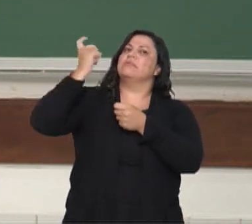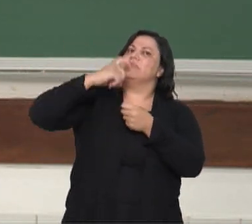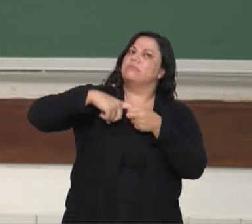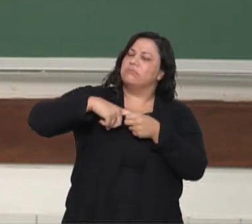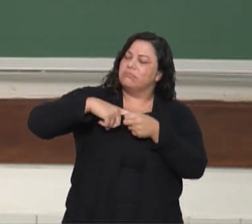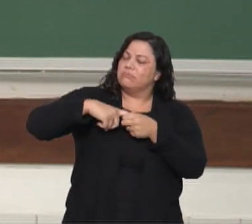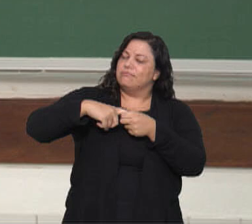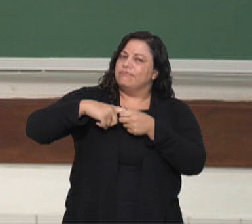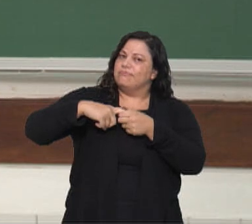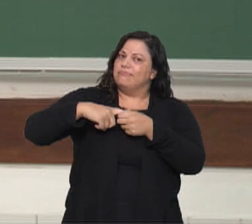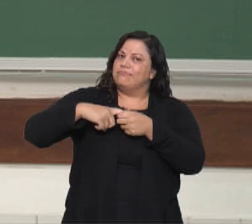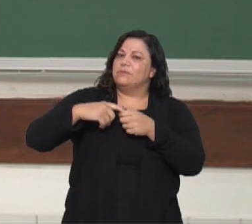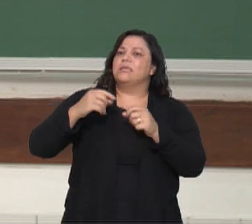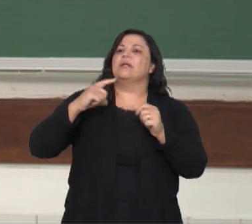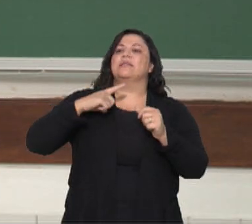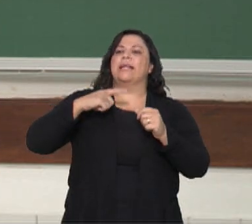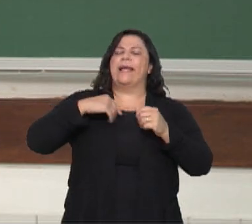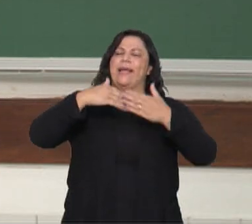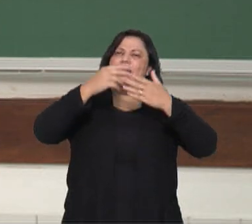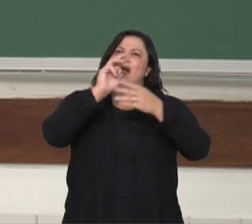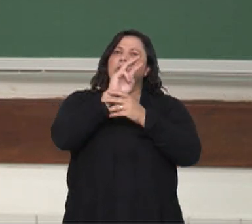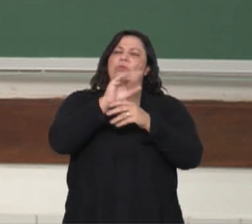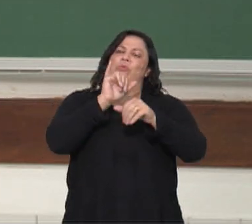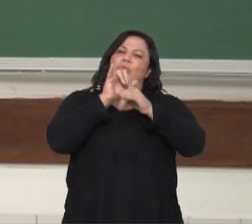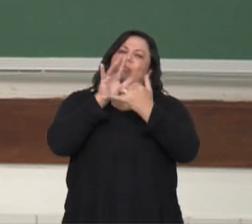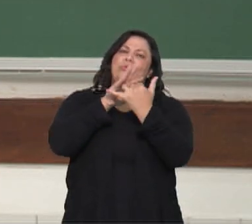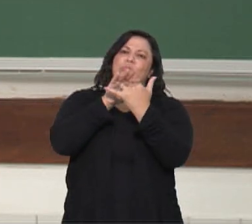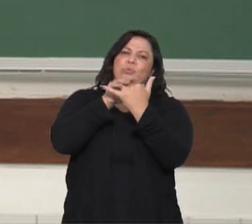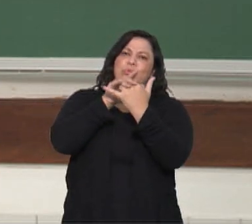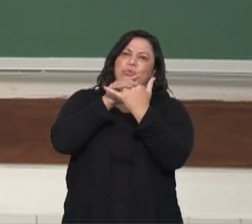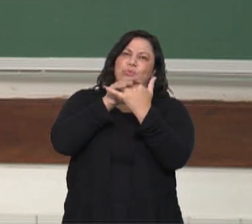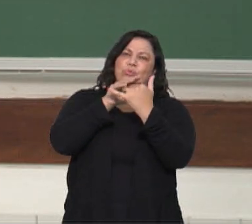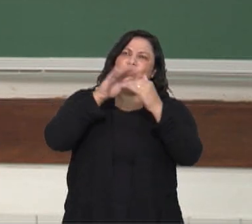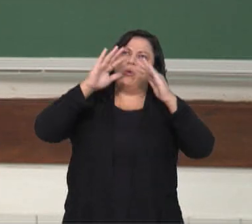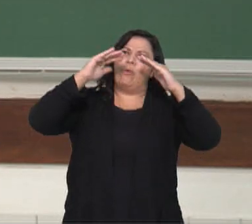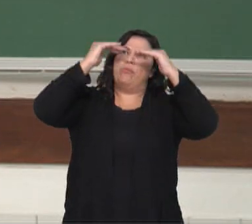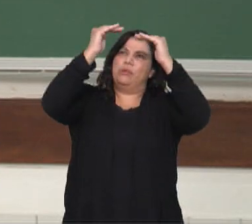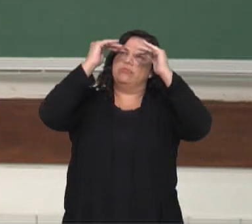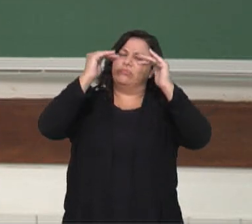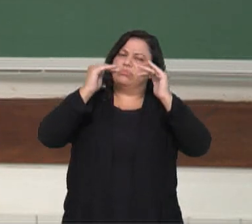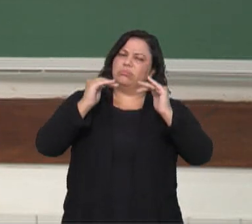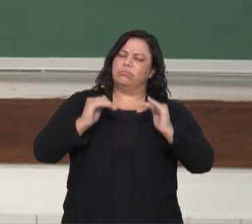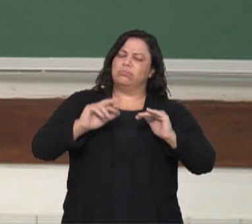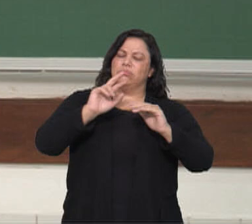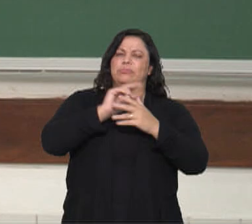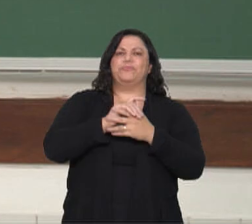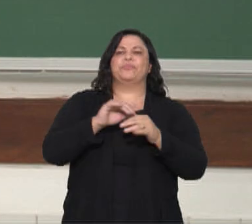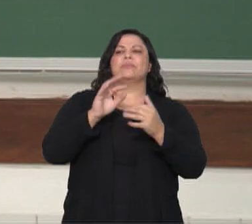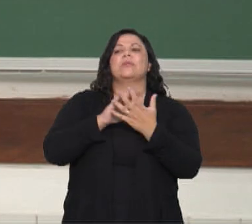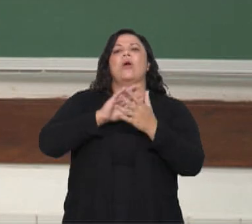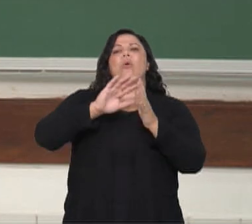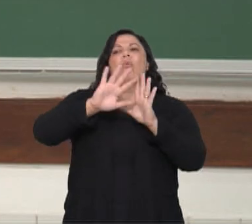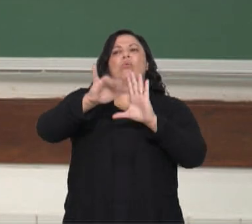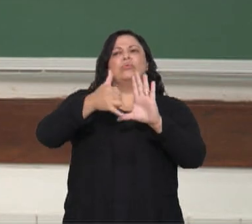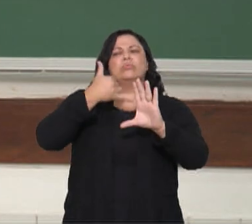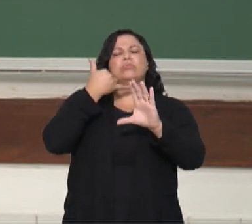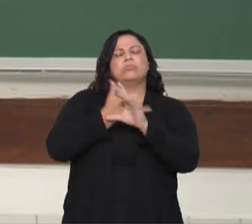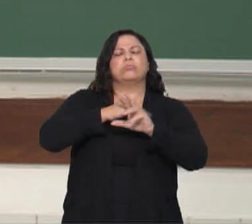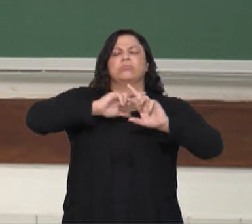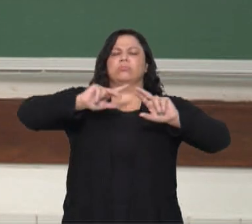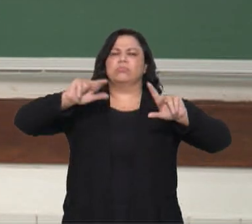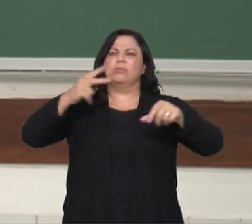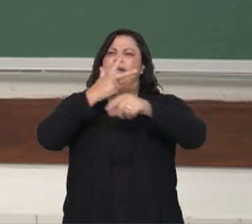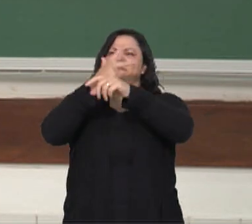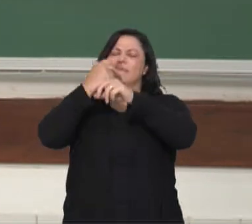as playlists, inclusive, no canal do YouTube, ou mesmo no aplicativo do Classroom, que não gasta